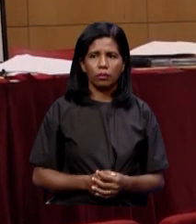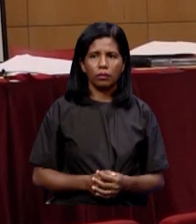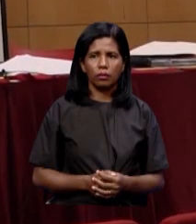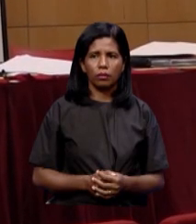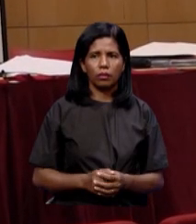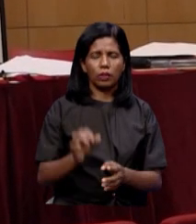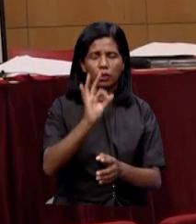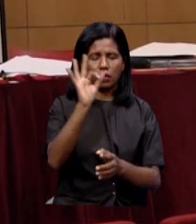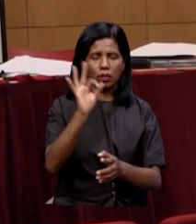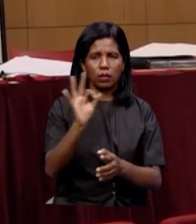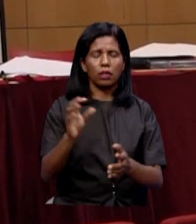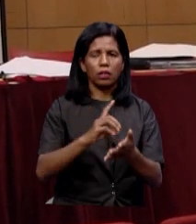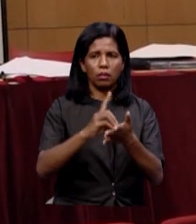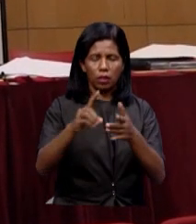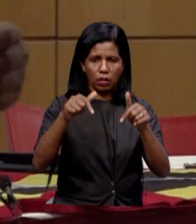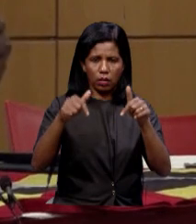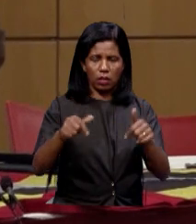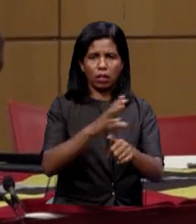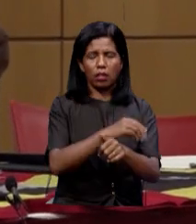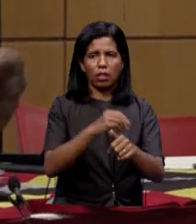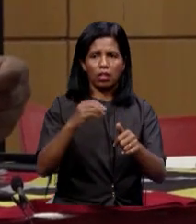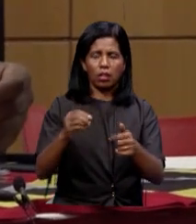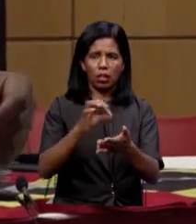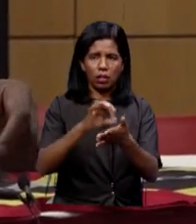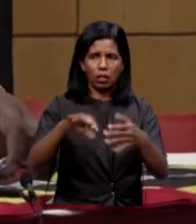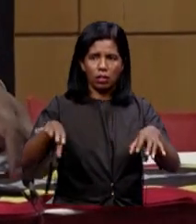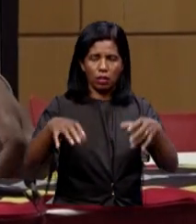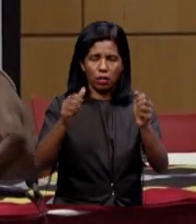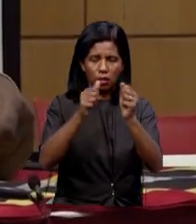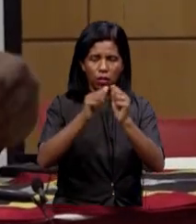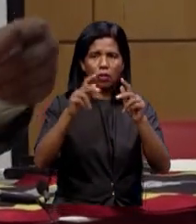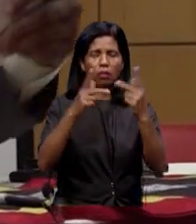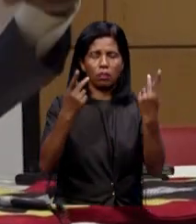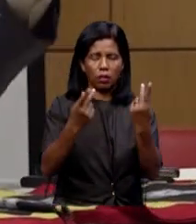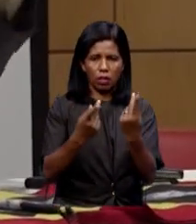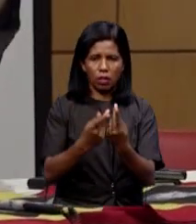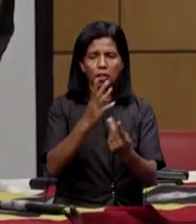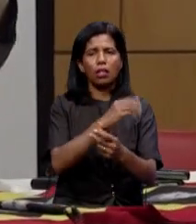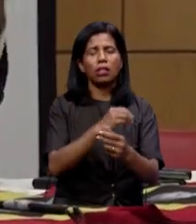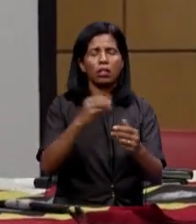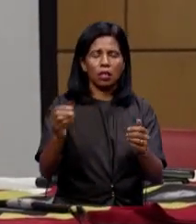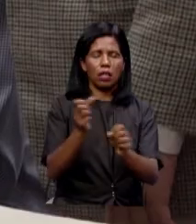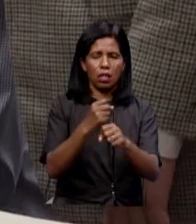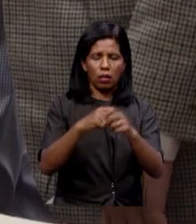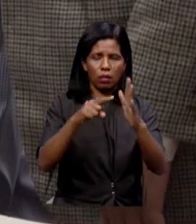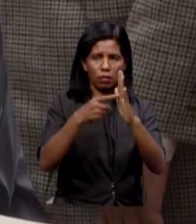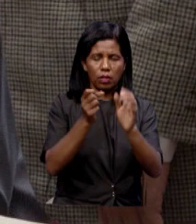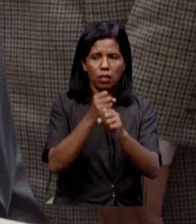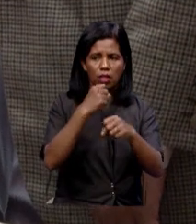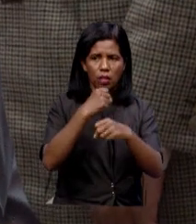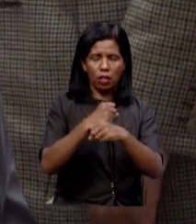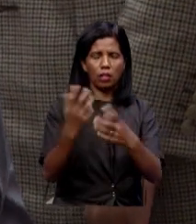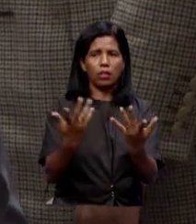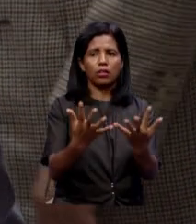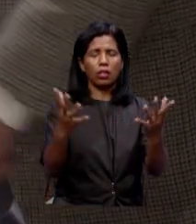Sexta semana, né? Arquivo Museu Resistência Timor-Leste assina contrato com a companhia Star King Construction, onde a rua a construção da obra Jardim